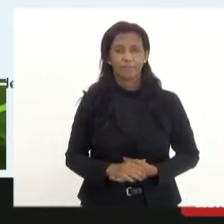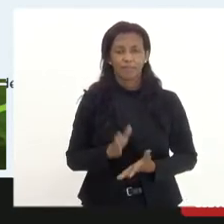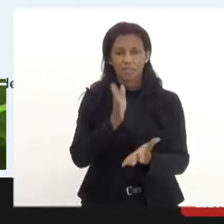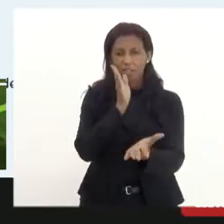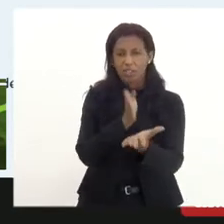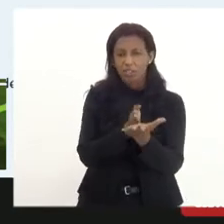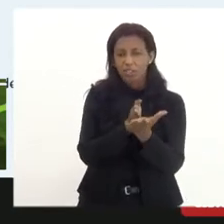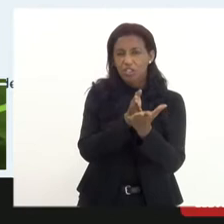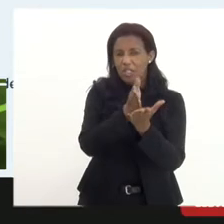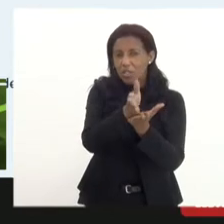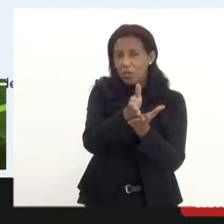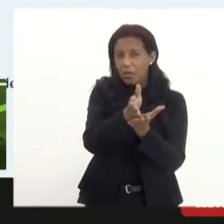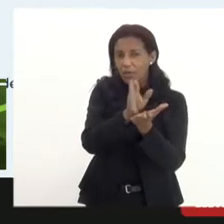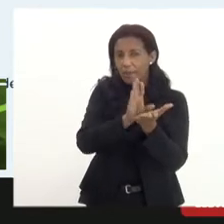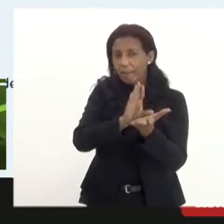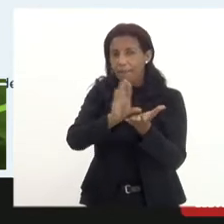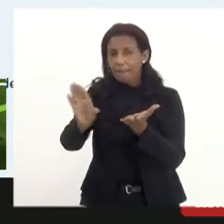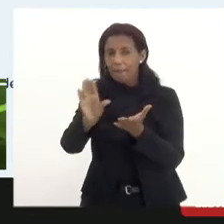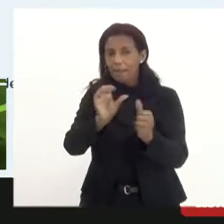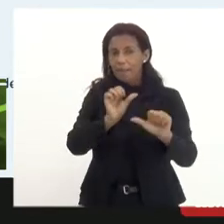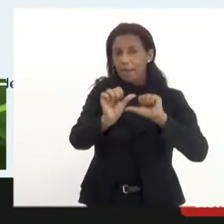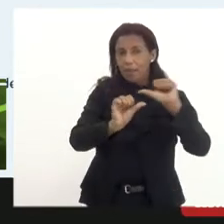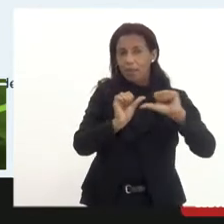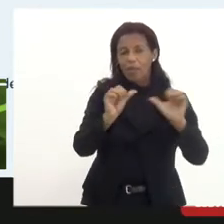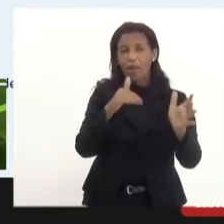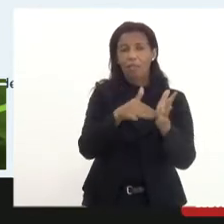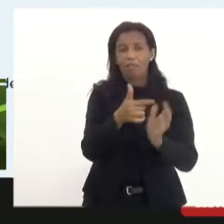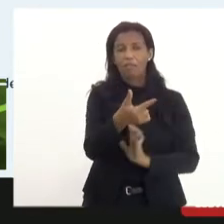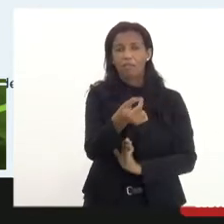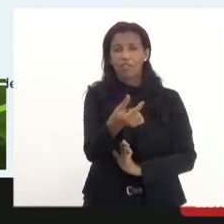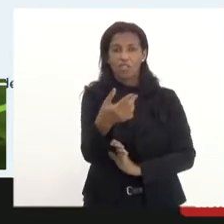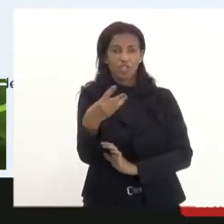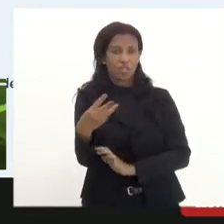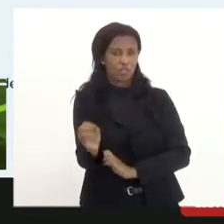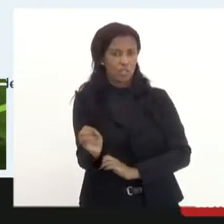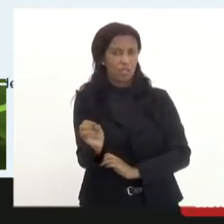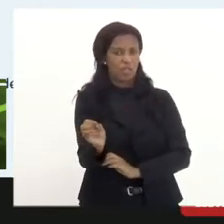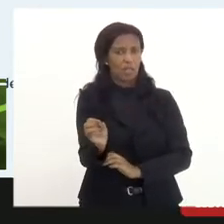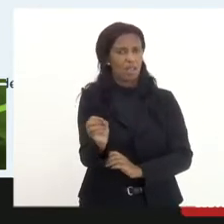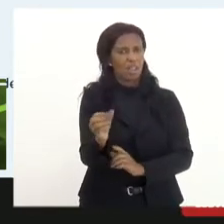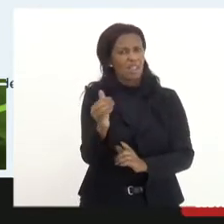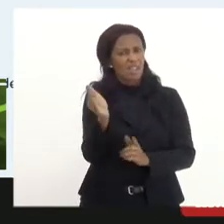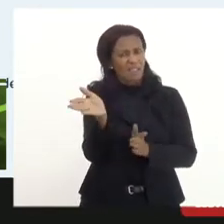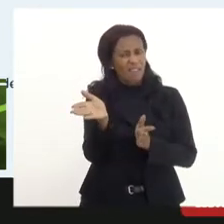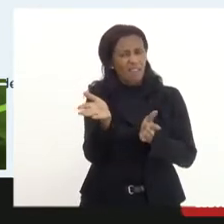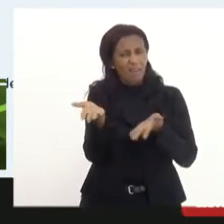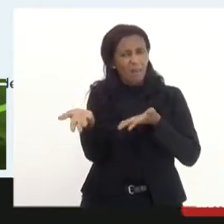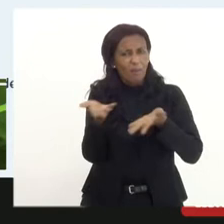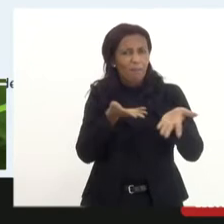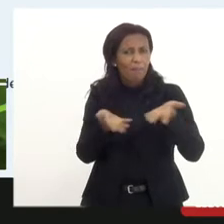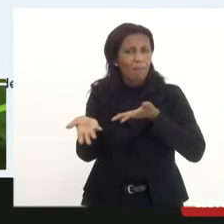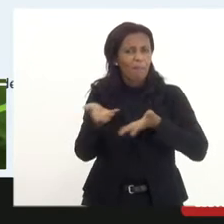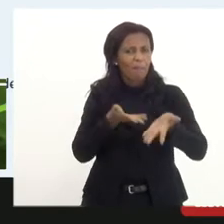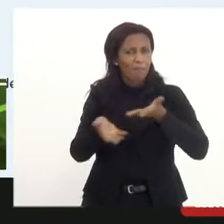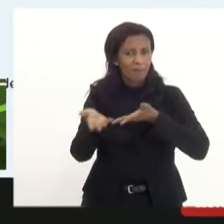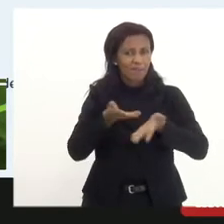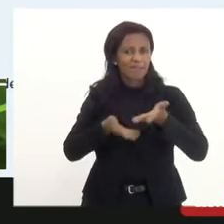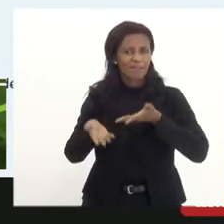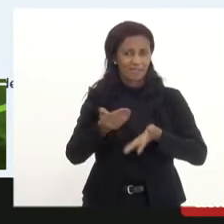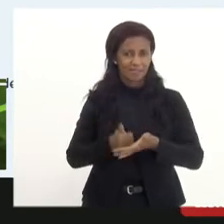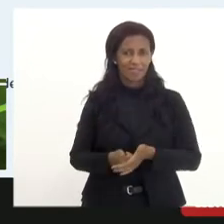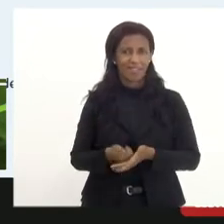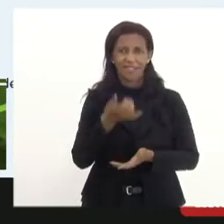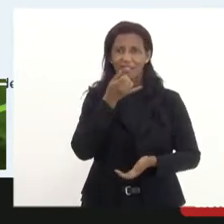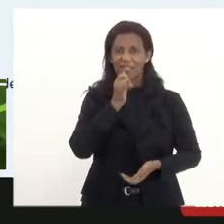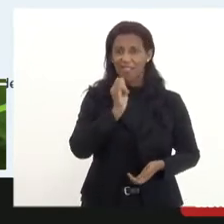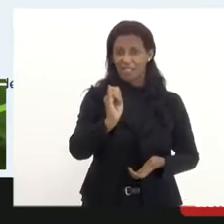direcionando esses investimentos em renováveis até 2030. Então, é uma parcela significante dos nossos investimentos de CapEx em